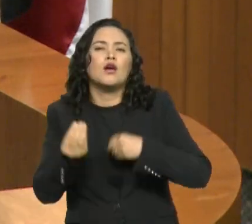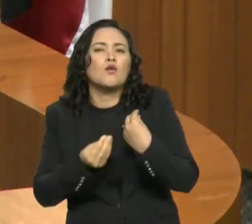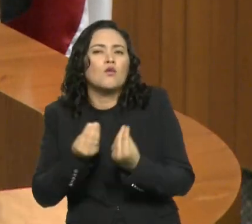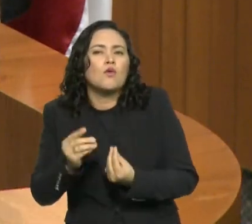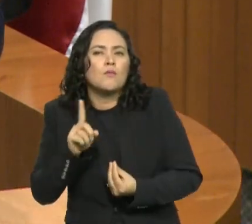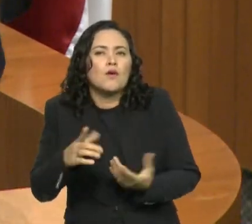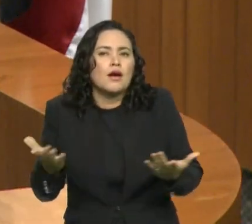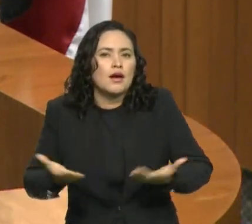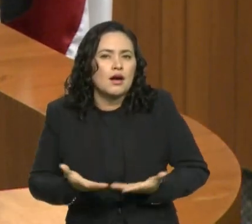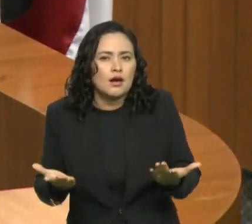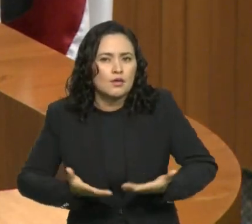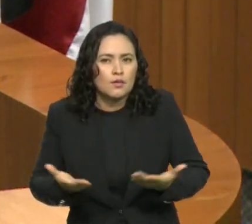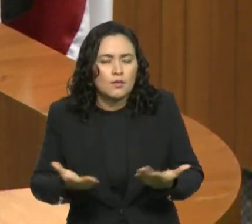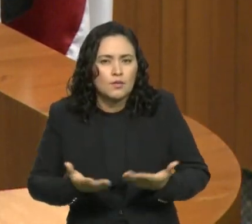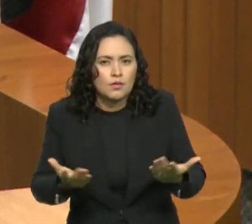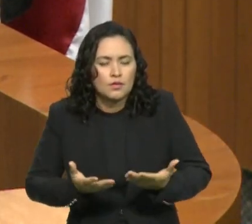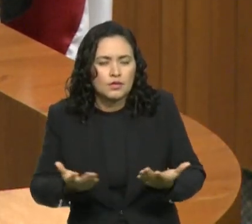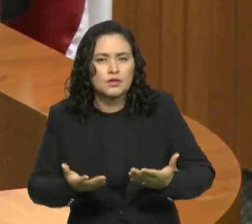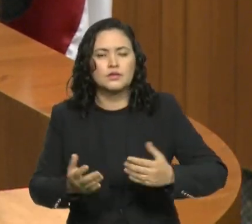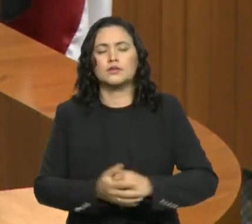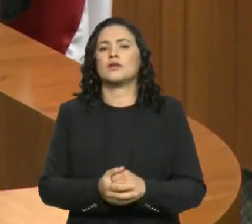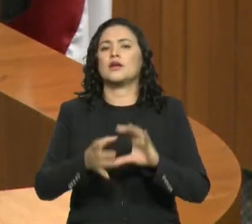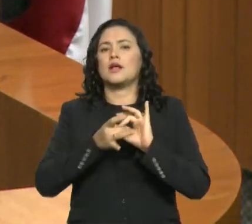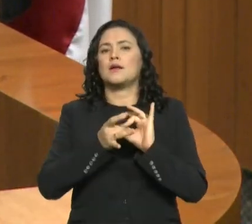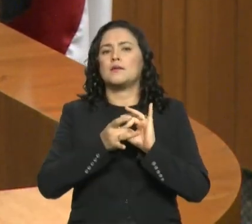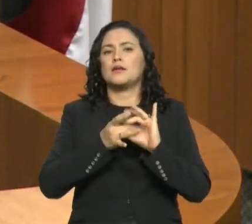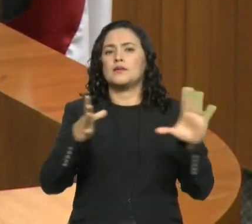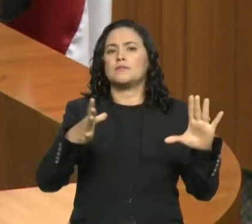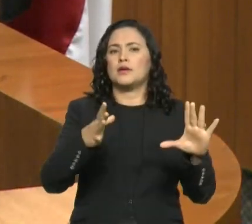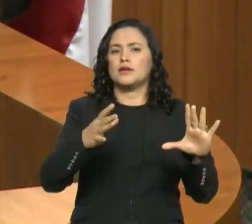de liberação de novos frigoríficos.